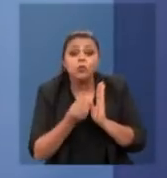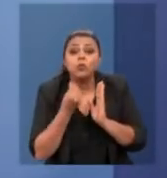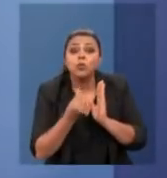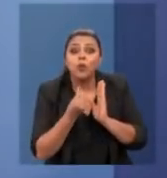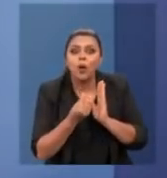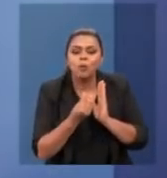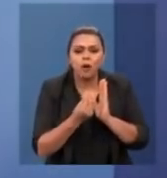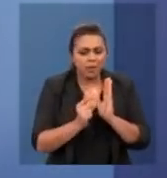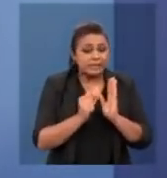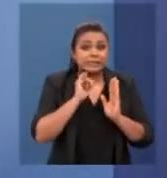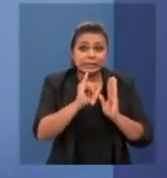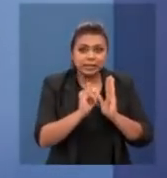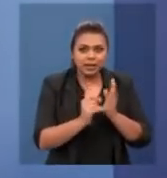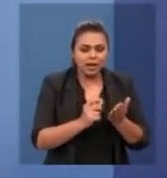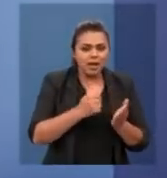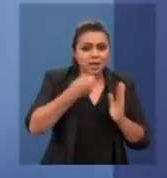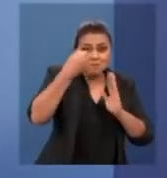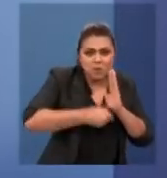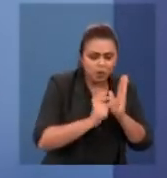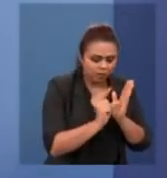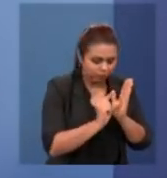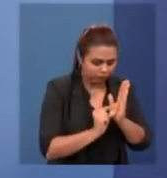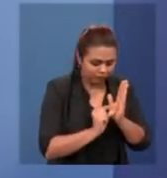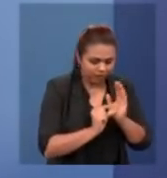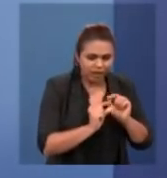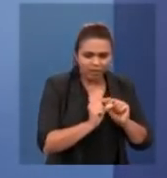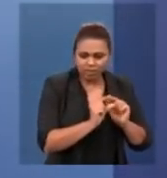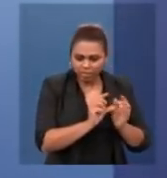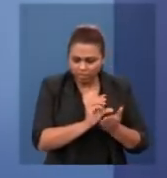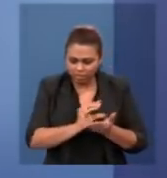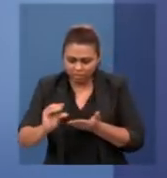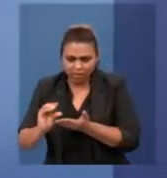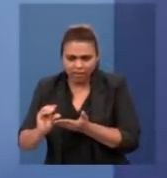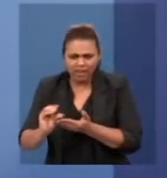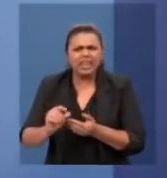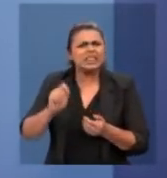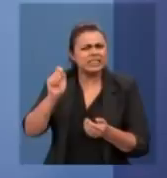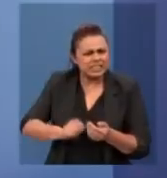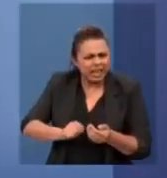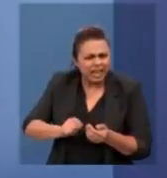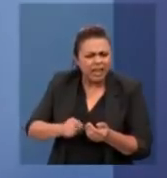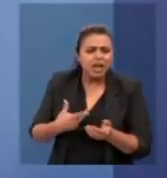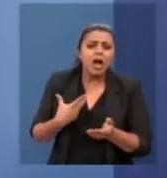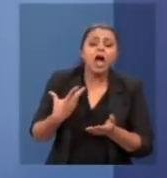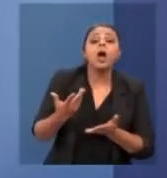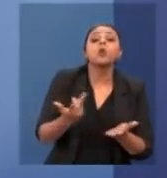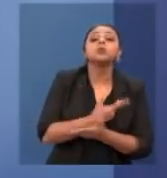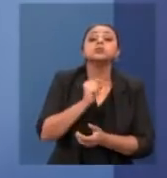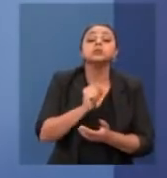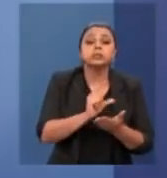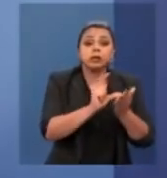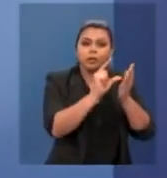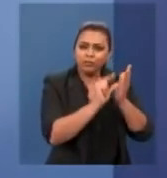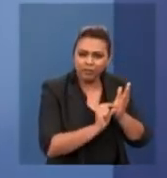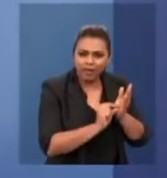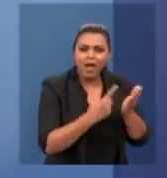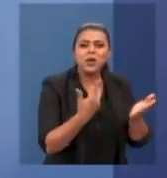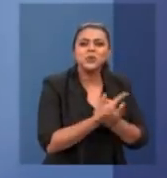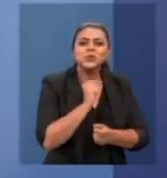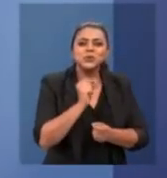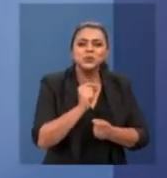diminuir a receita mas se você diminui o impulso da condição de pagar você acaba estimulando a questão da